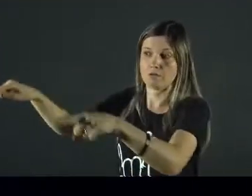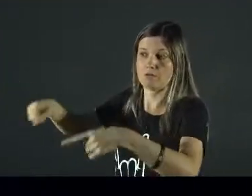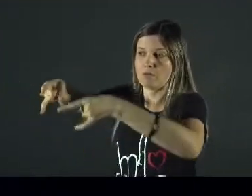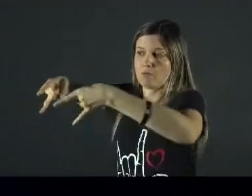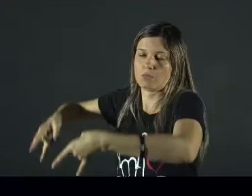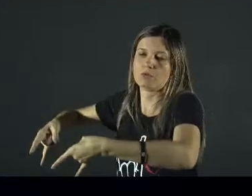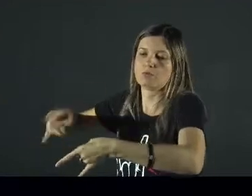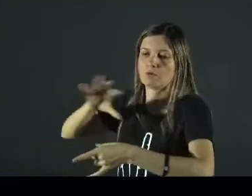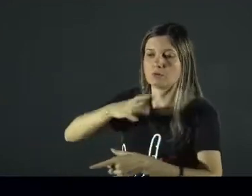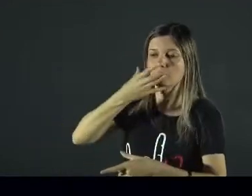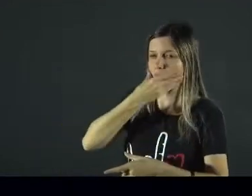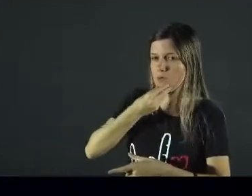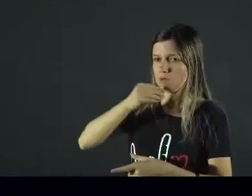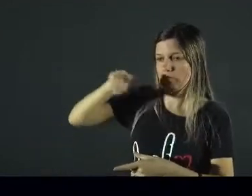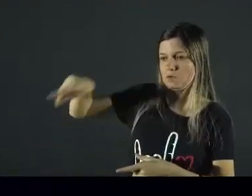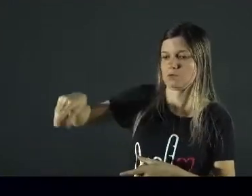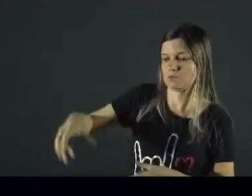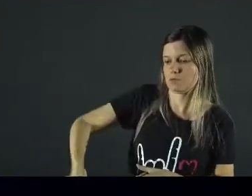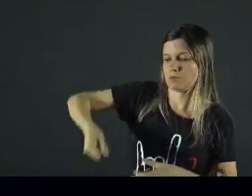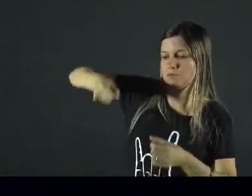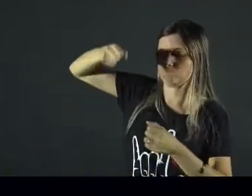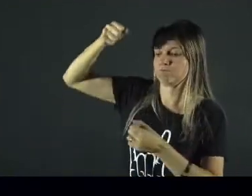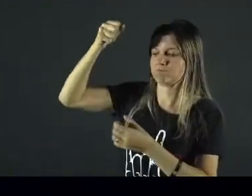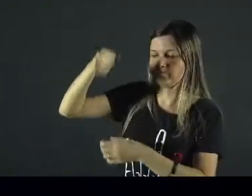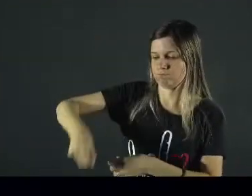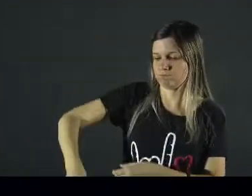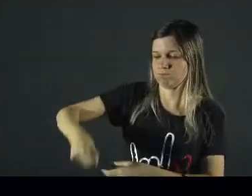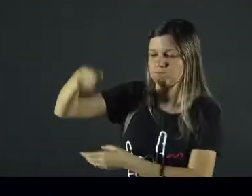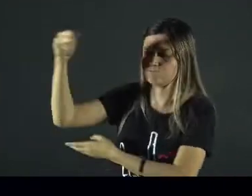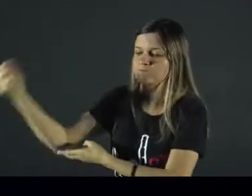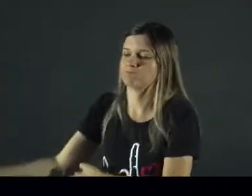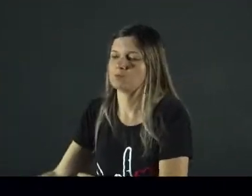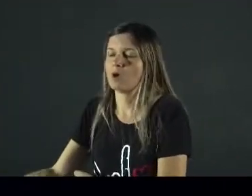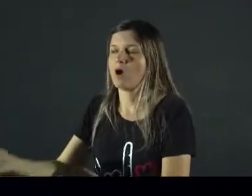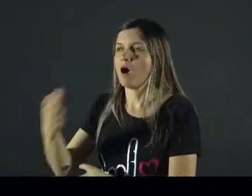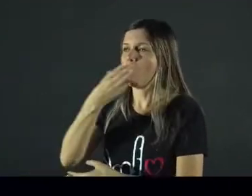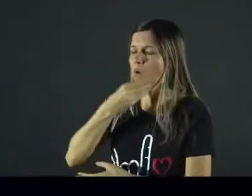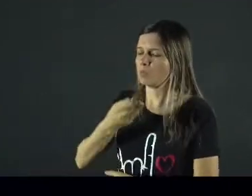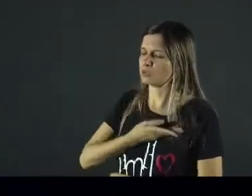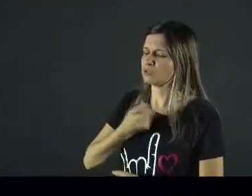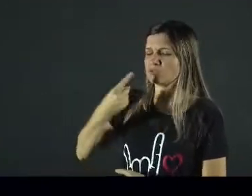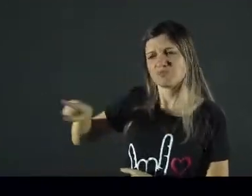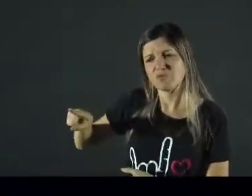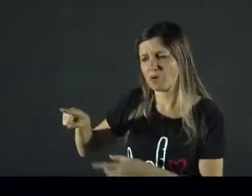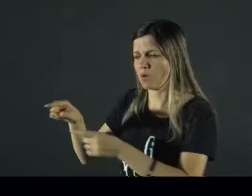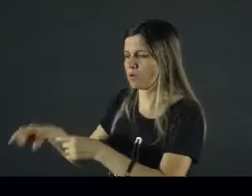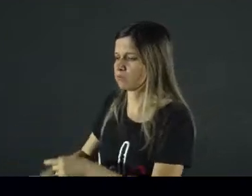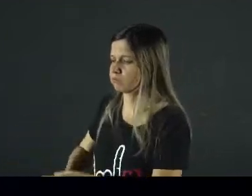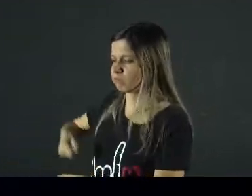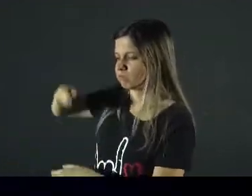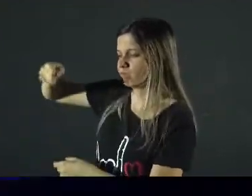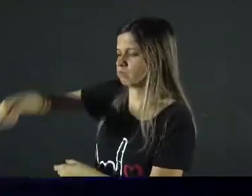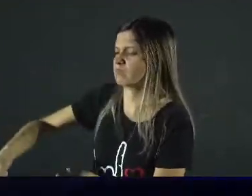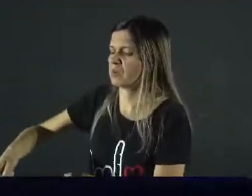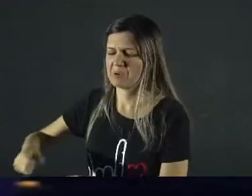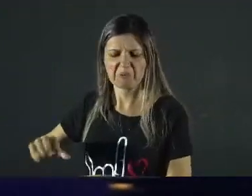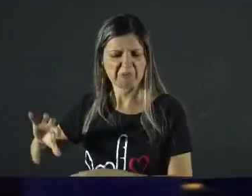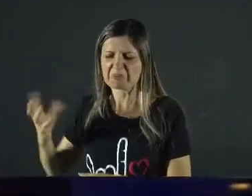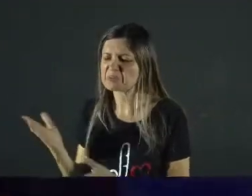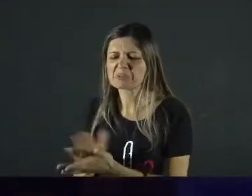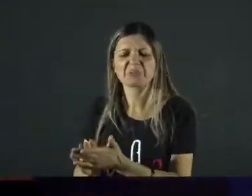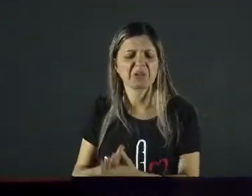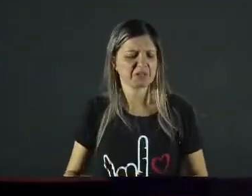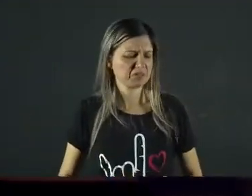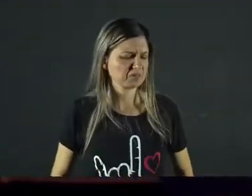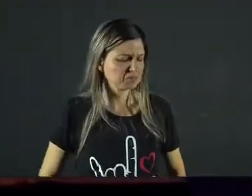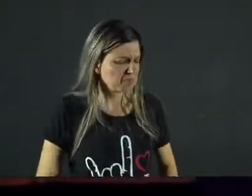E ele foi, irmãos. E não aconteceu nada, ele voltou ao encontro ali do profeta, e o profeta perguntou